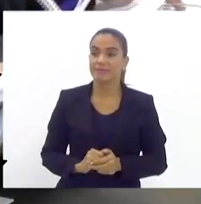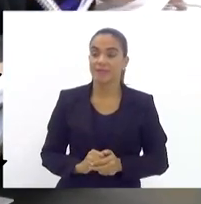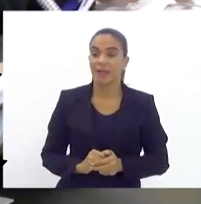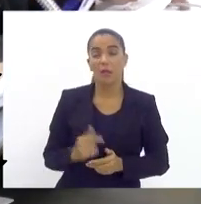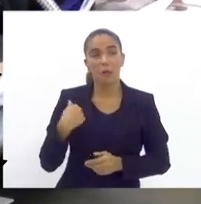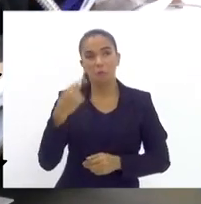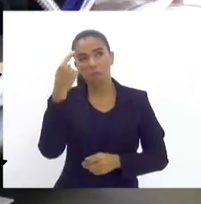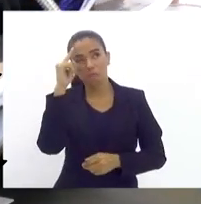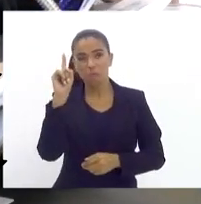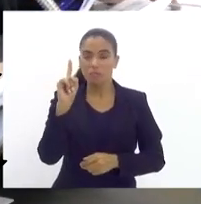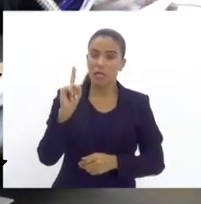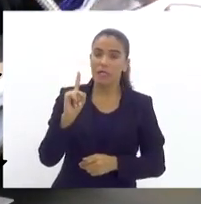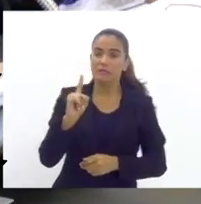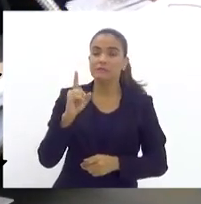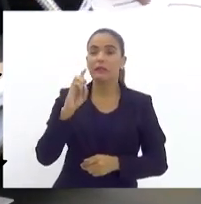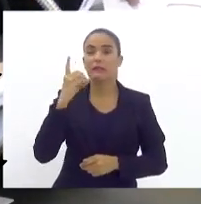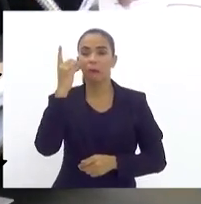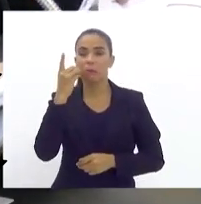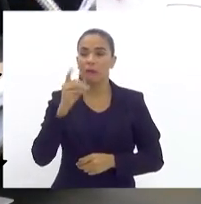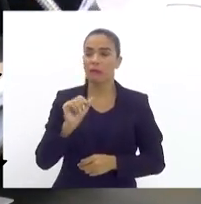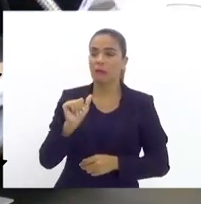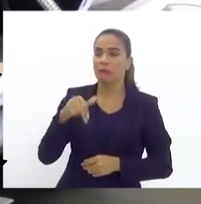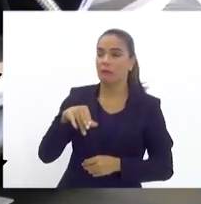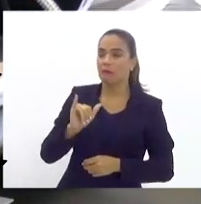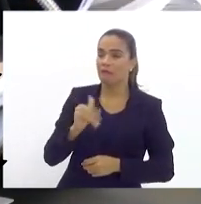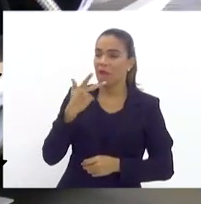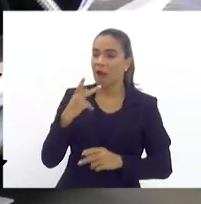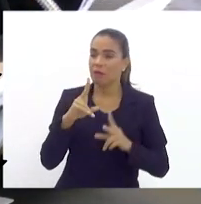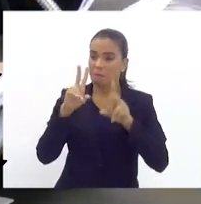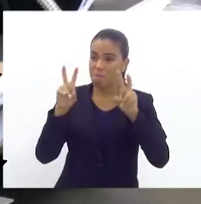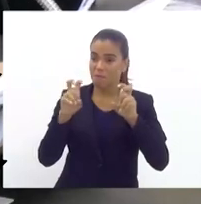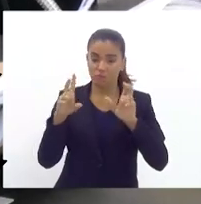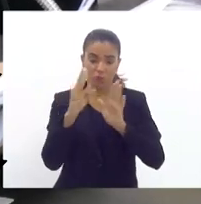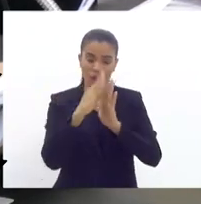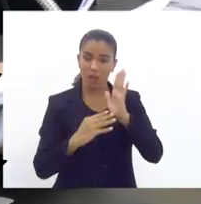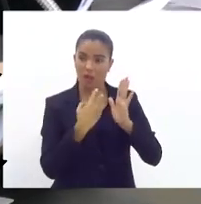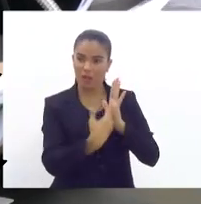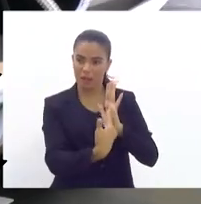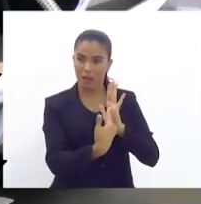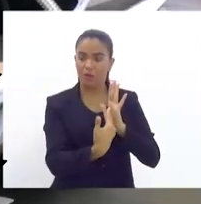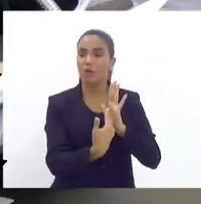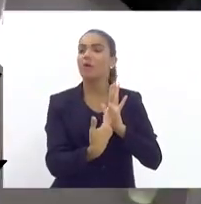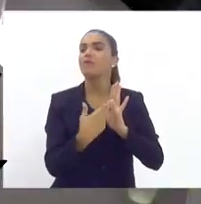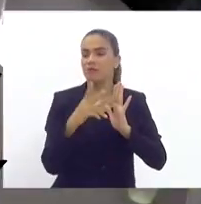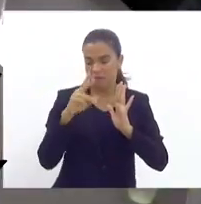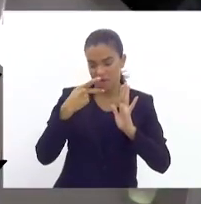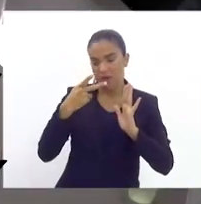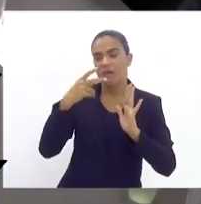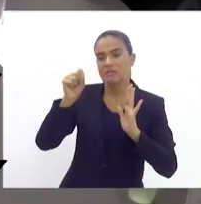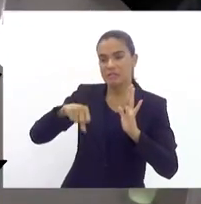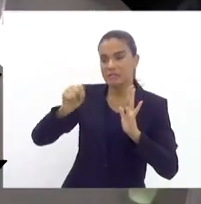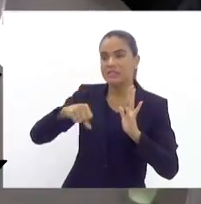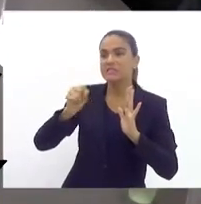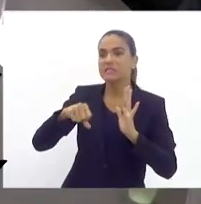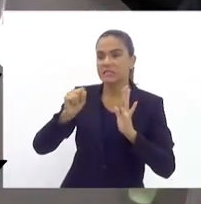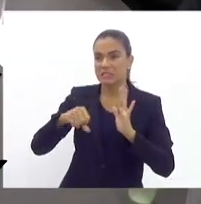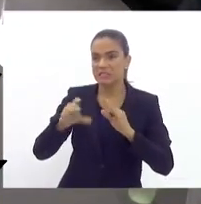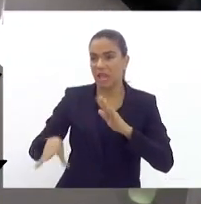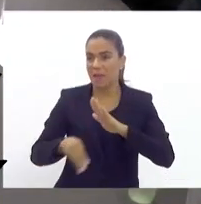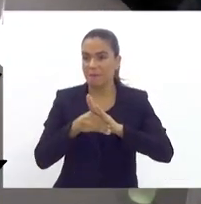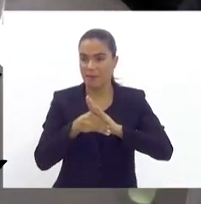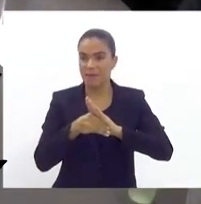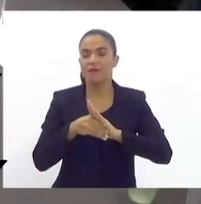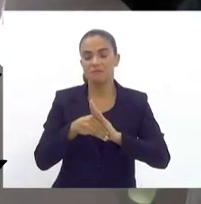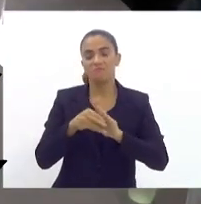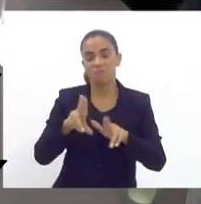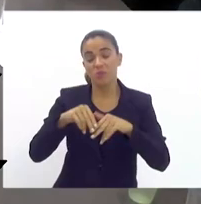eu não sei se a deputada Dani ela faz menção à lei de calendário. Faz. Faz menção através faz da emenda. Faz na emenda de Vossa Excelência. Então, por